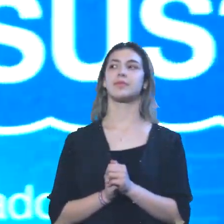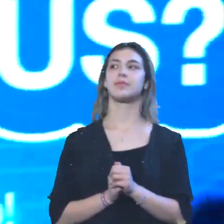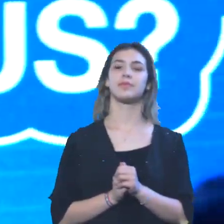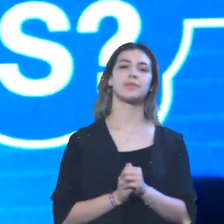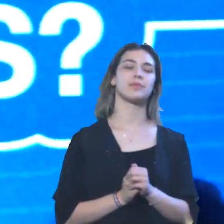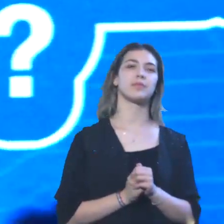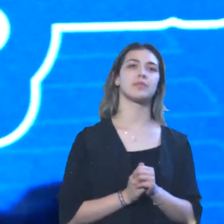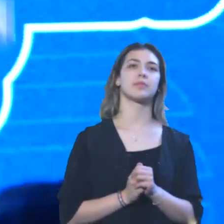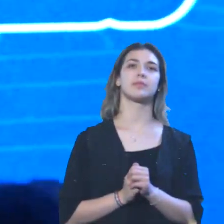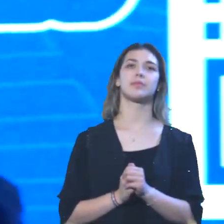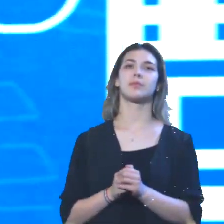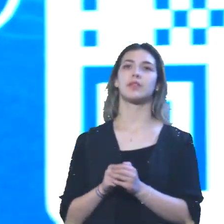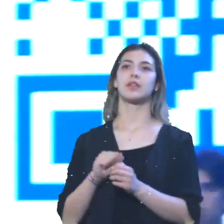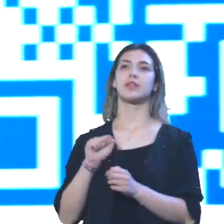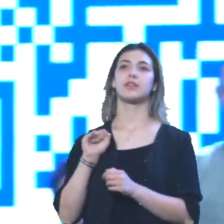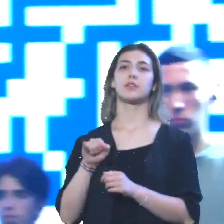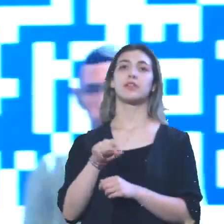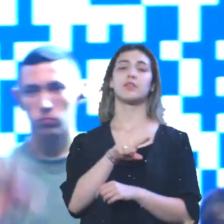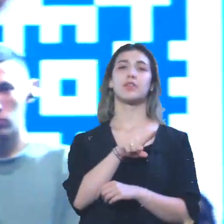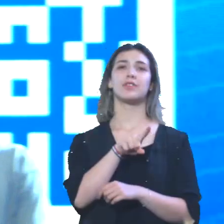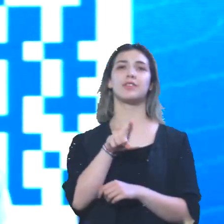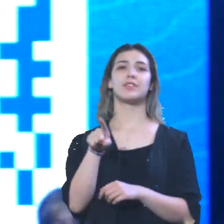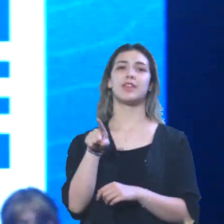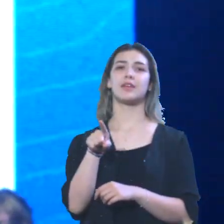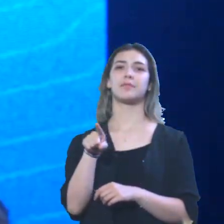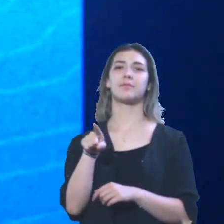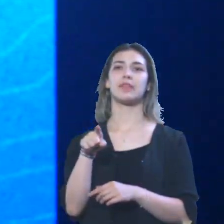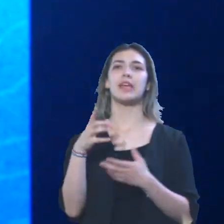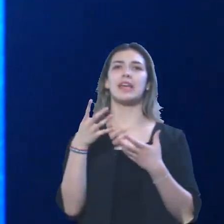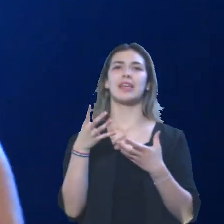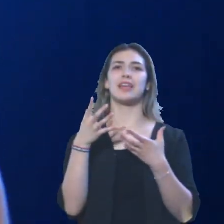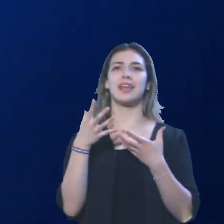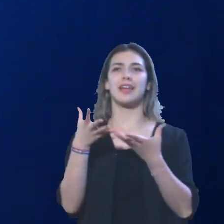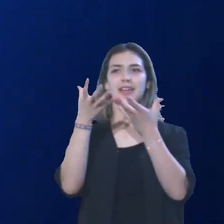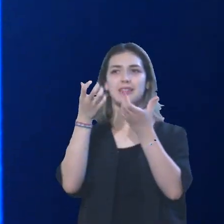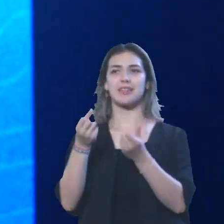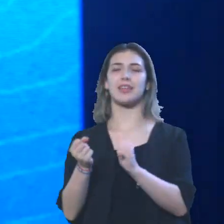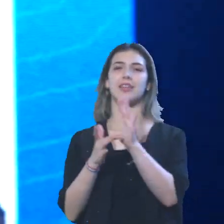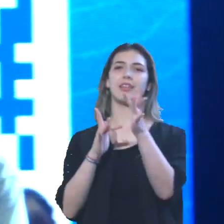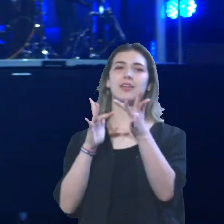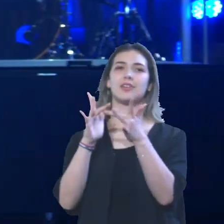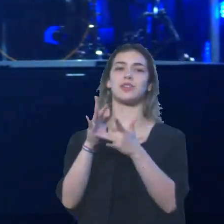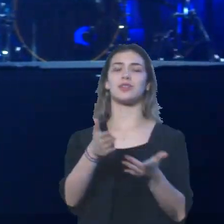Se você é a pessoa que quer aceitar Jesus nessa noite, pode vir aqui para frente.